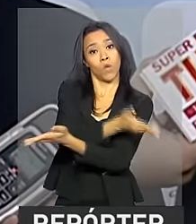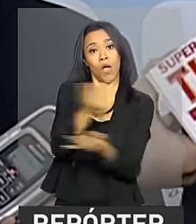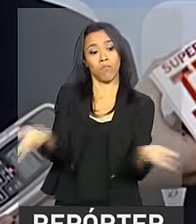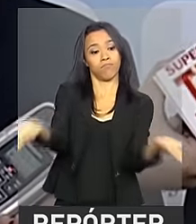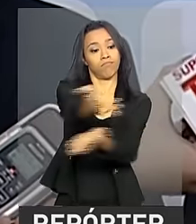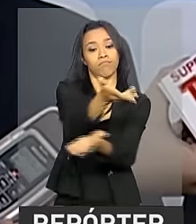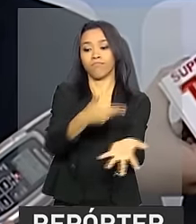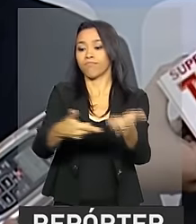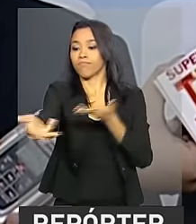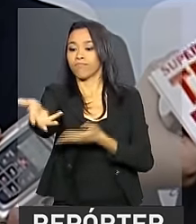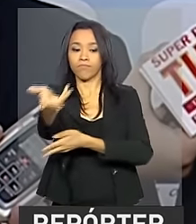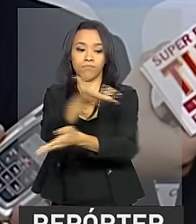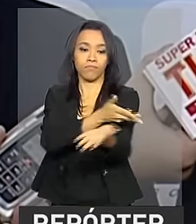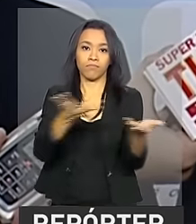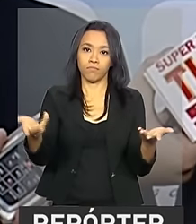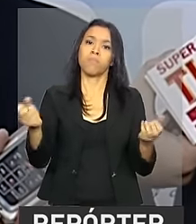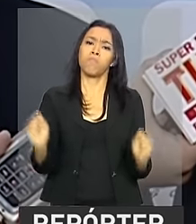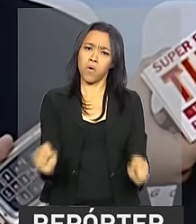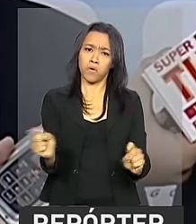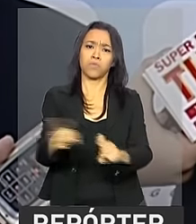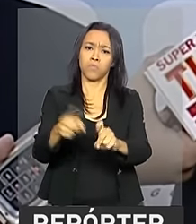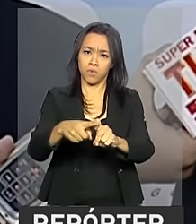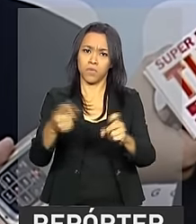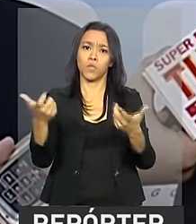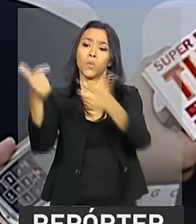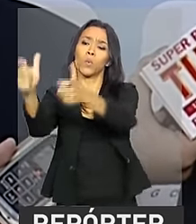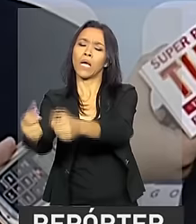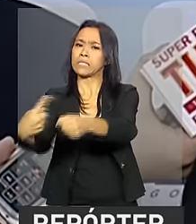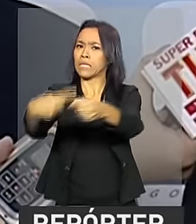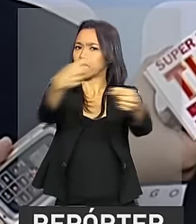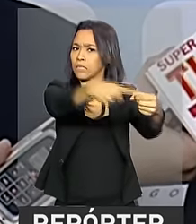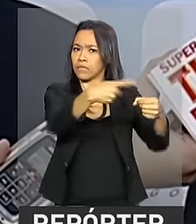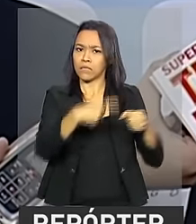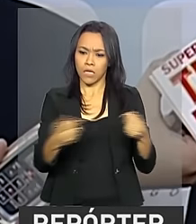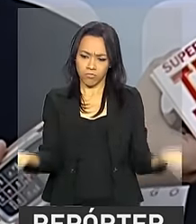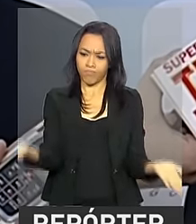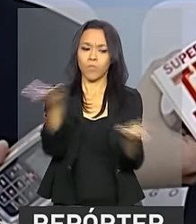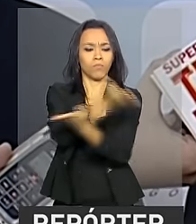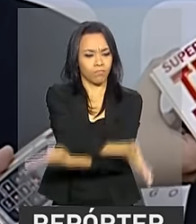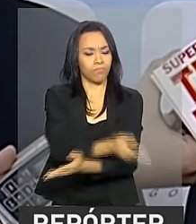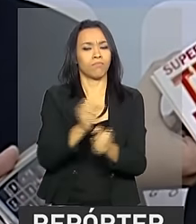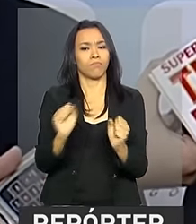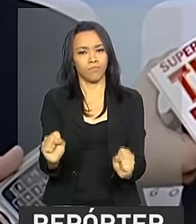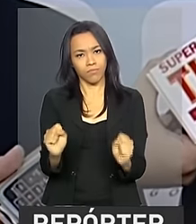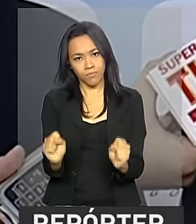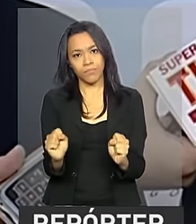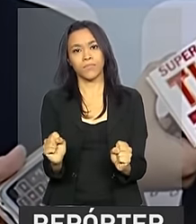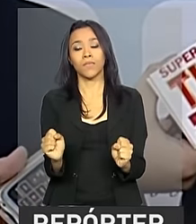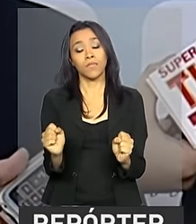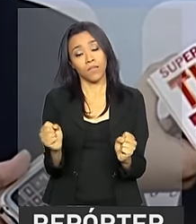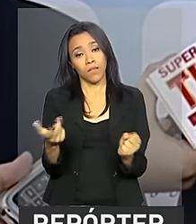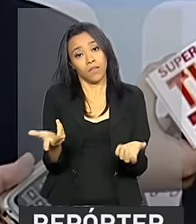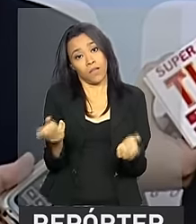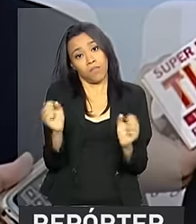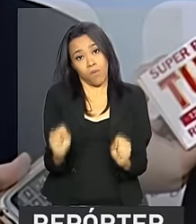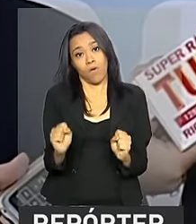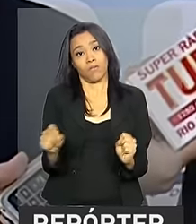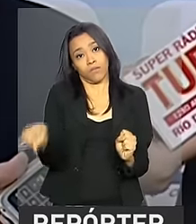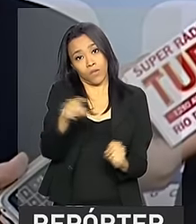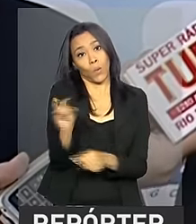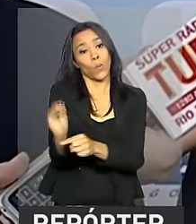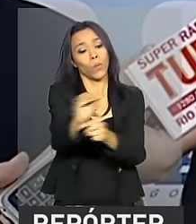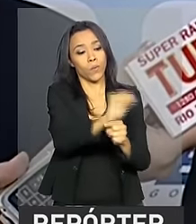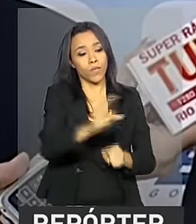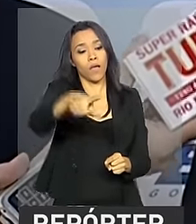modo que o médico fique no lugar onde ele deseja estar e, com isso, permaneça, se integre na comunidade e cumpra o papel do médico da